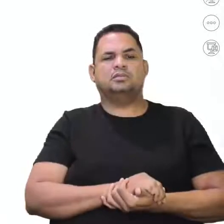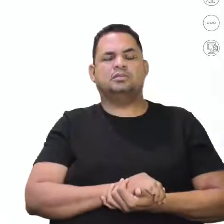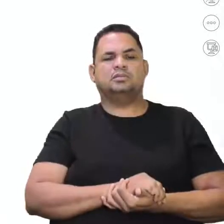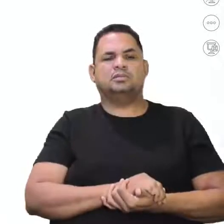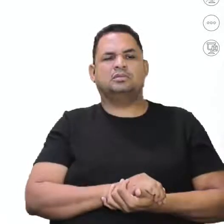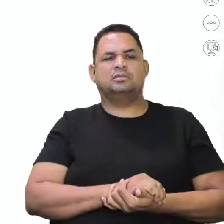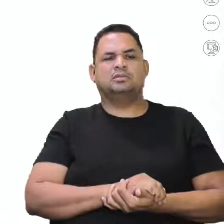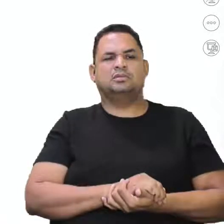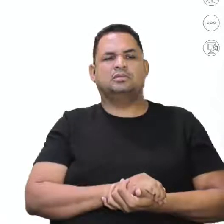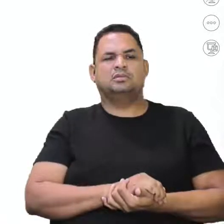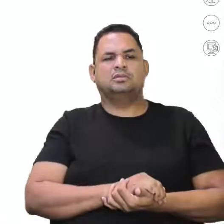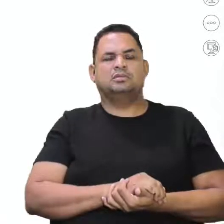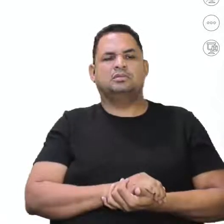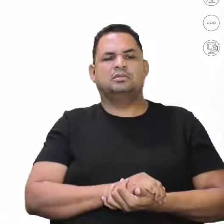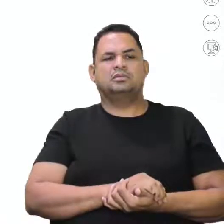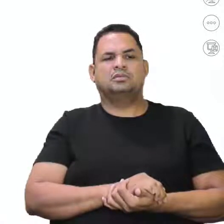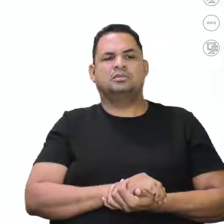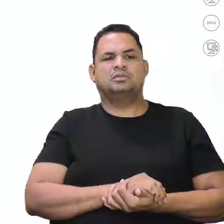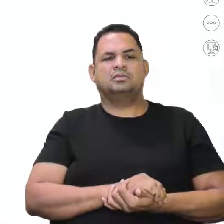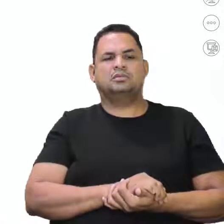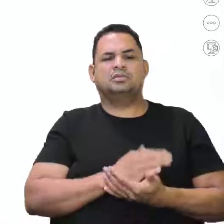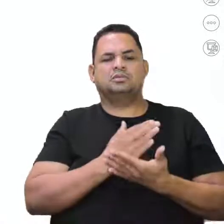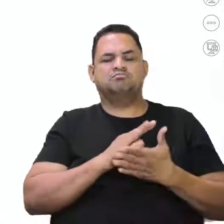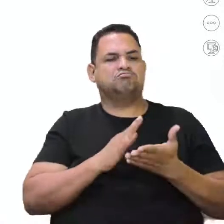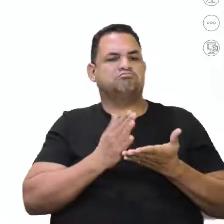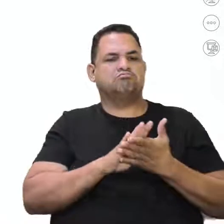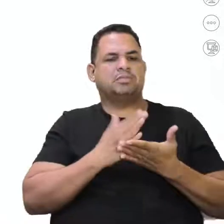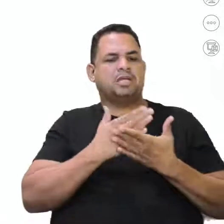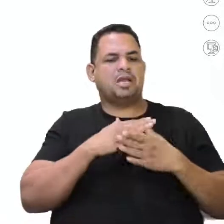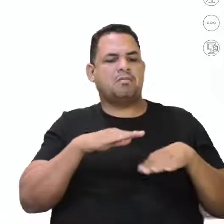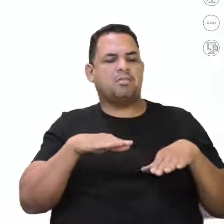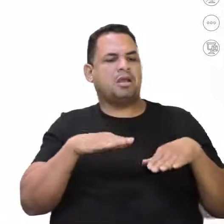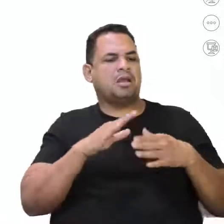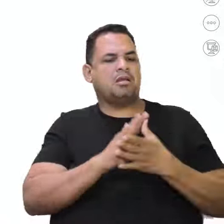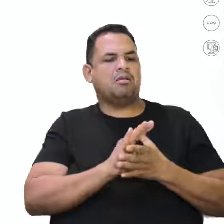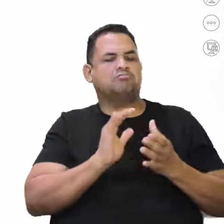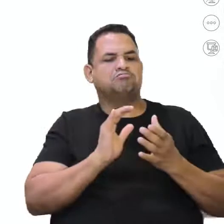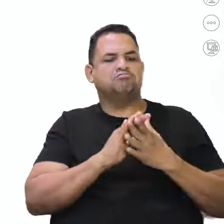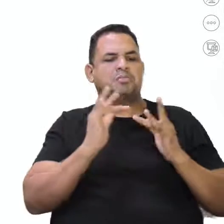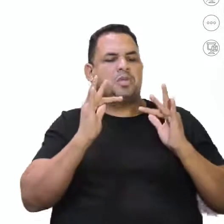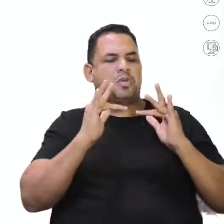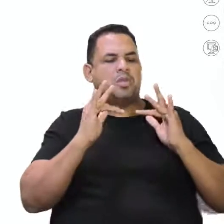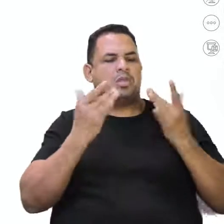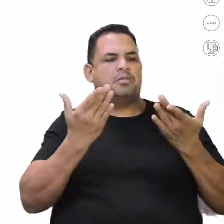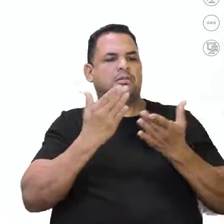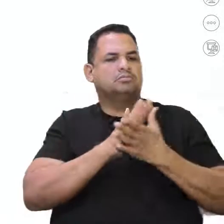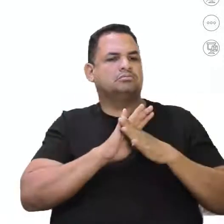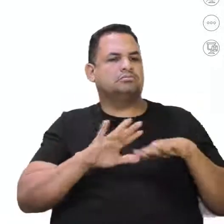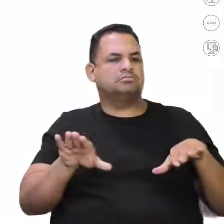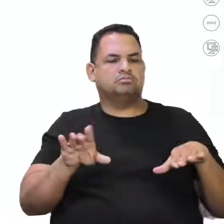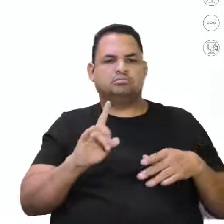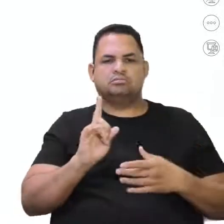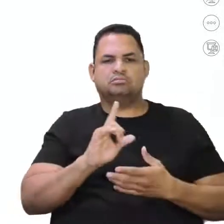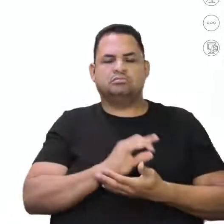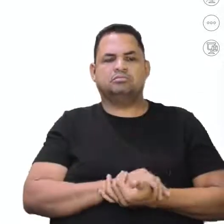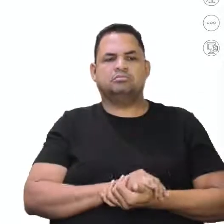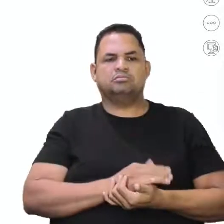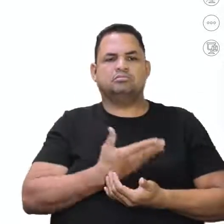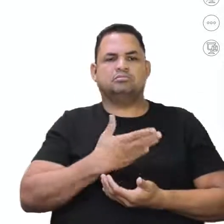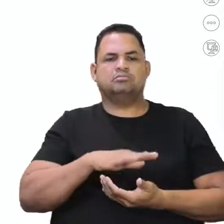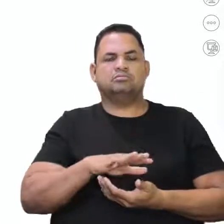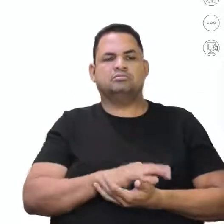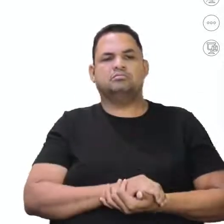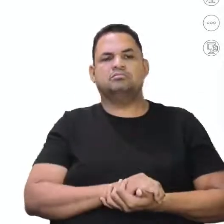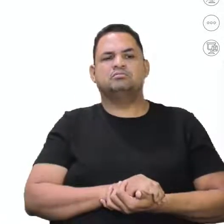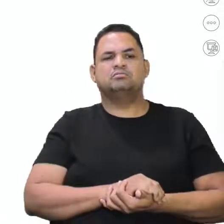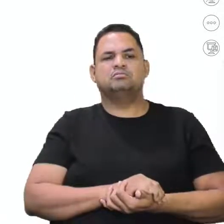their boyfriend. Ou seja, terminar com os namorados dela. Se bem que não precisa de um leap year para isso, né? Quando você não quer